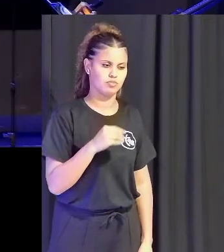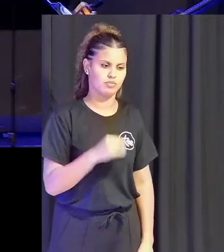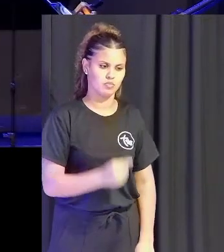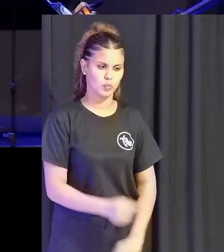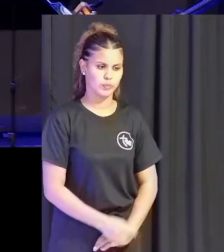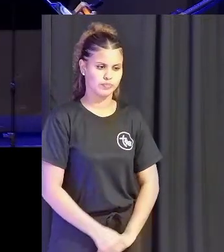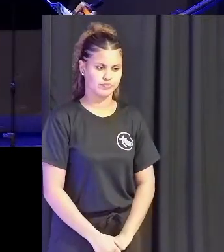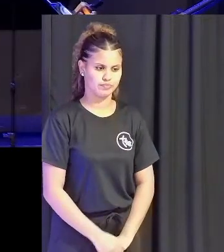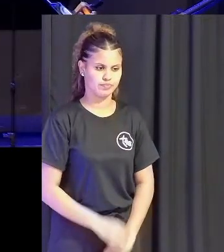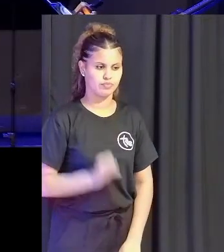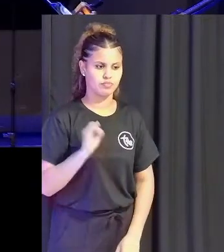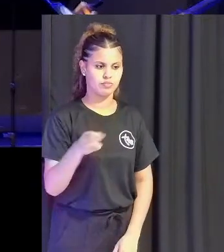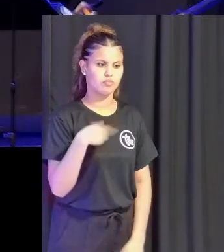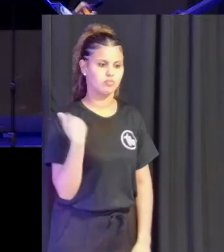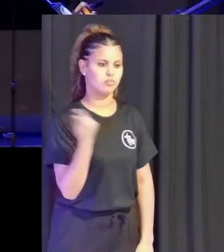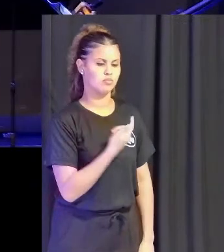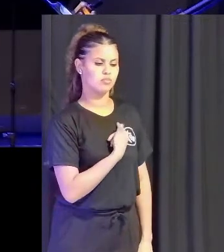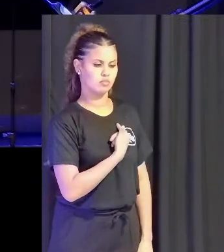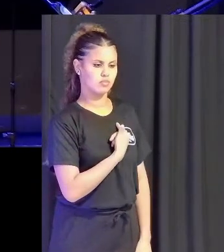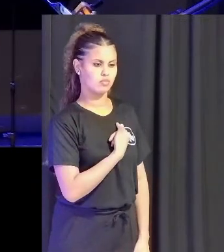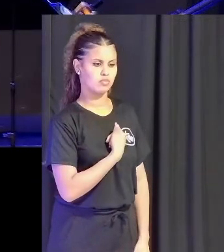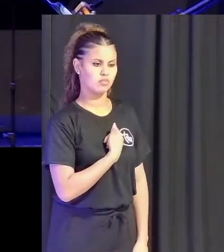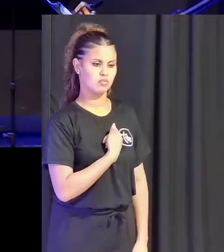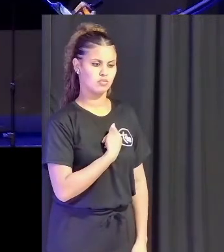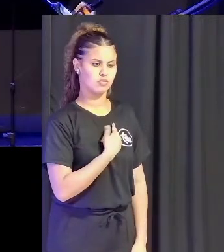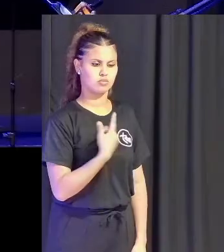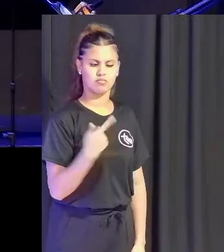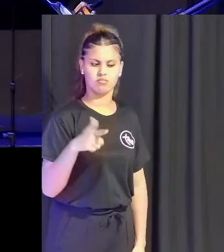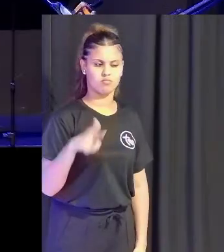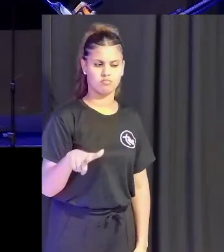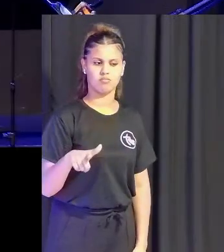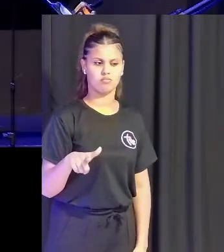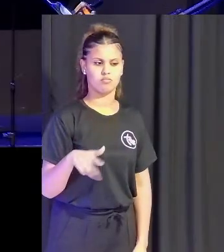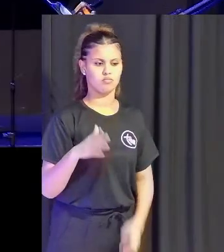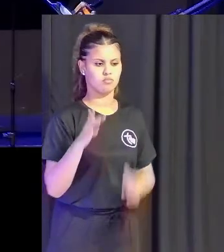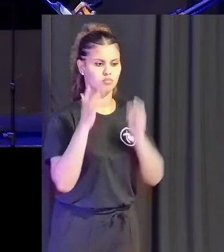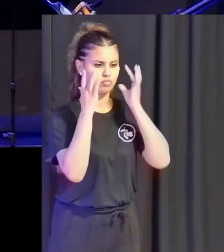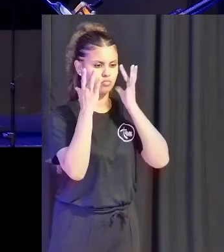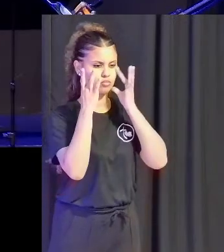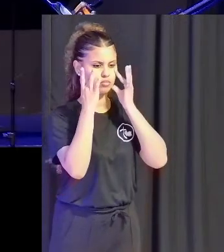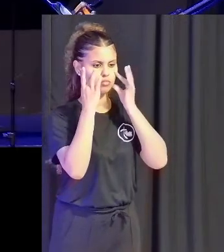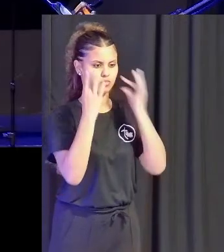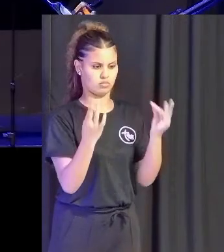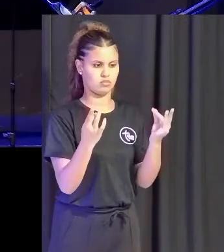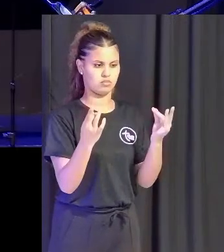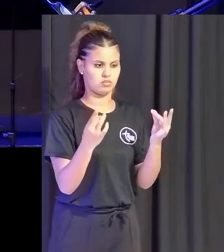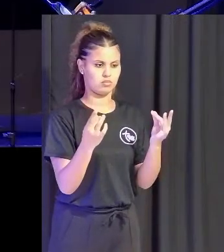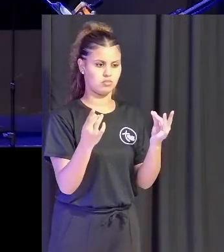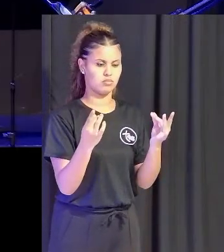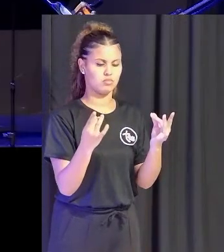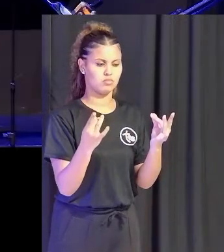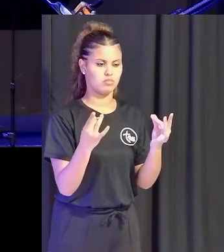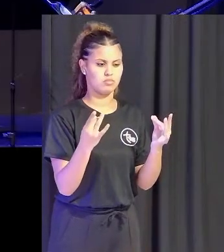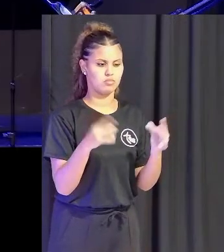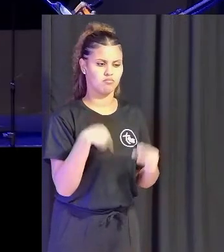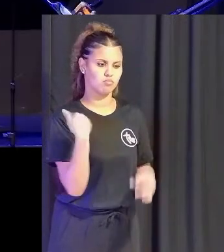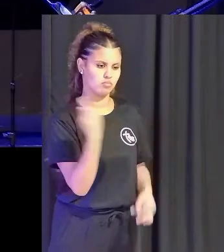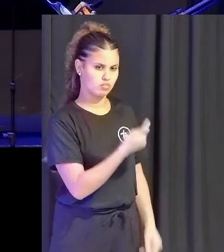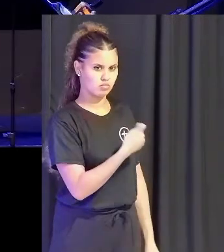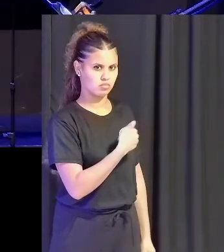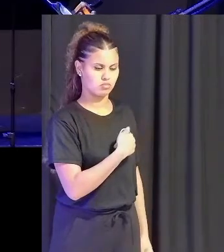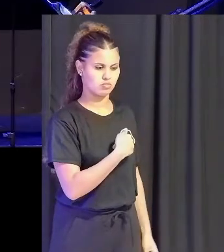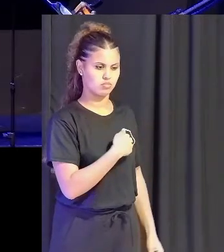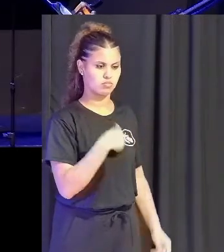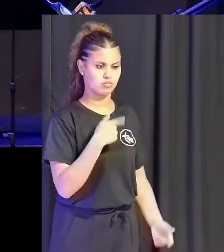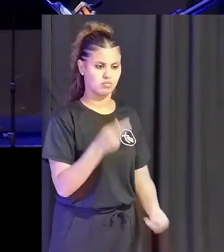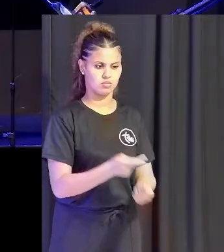E se nós nos descuidamos, podemos abrir as portas a caírem em tentações. Devemos reconhecer as áreas que